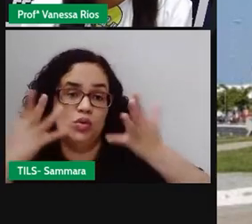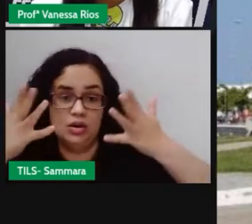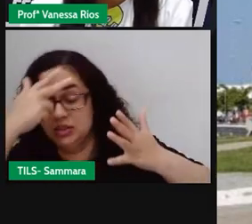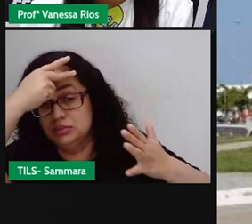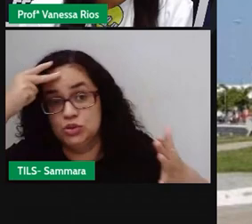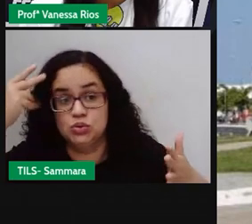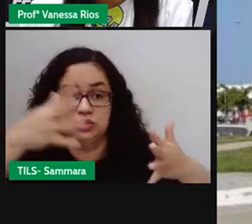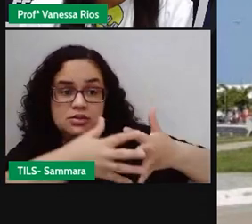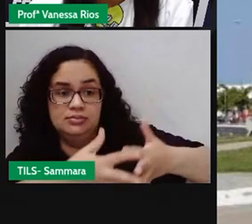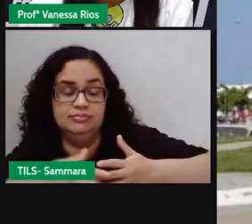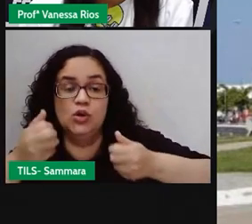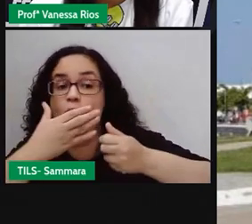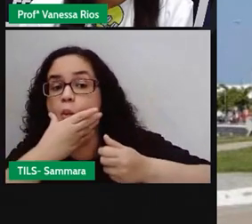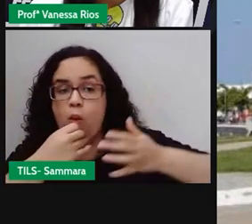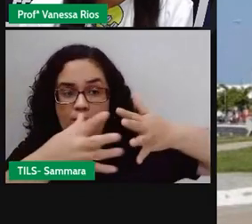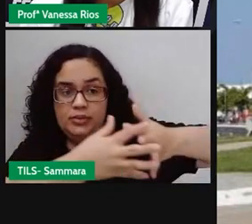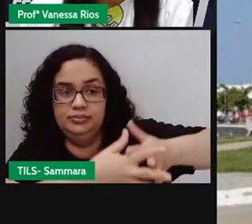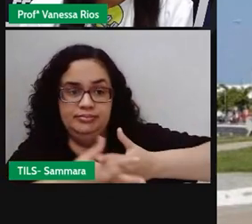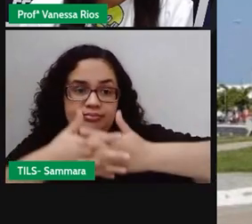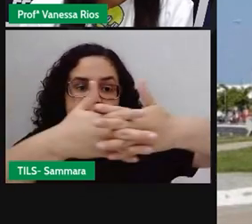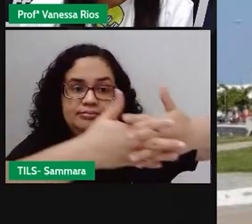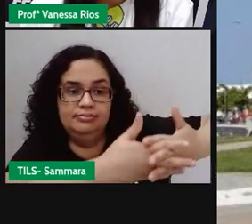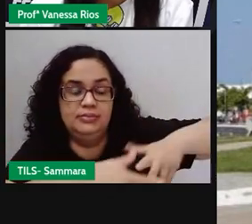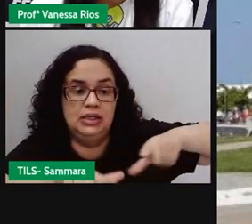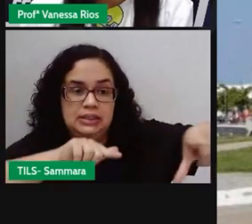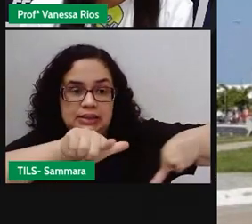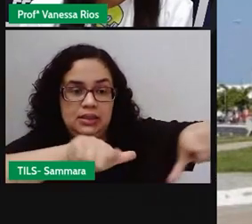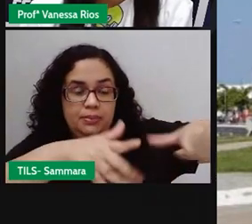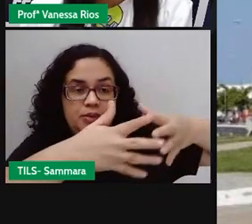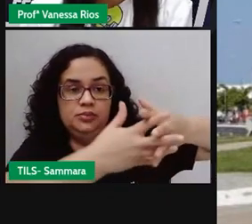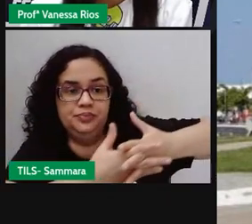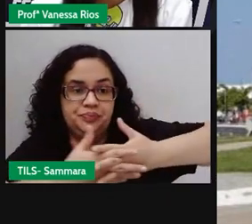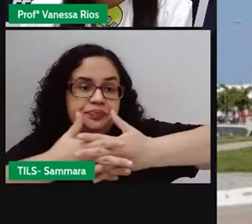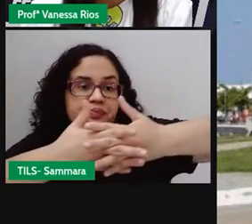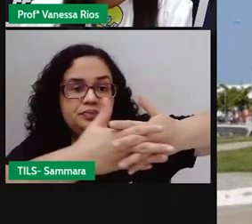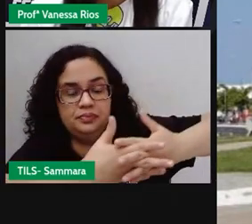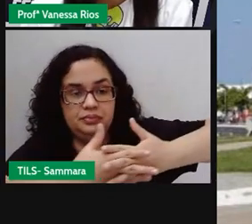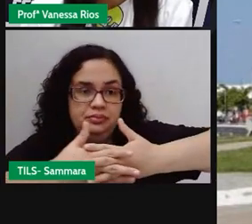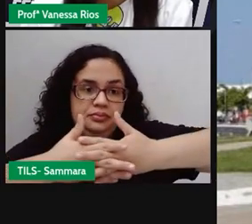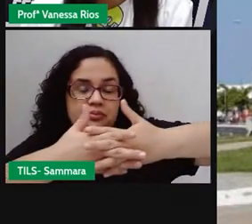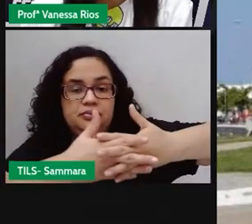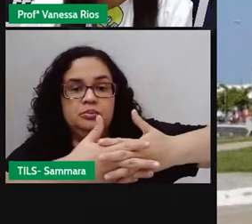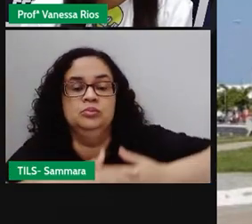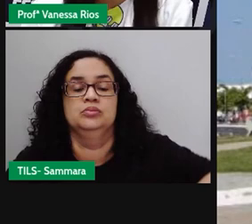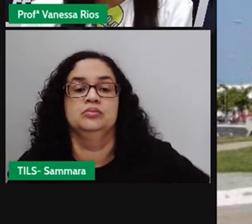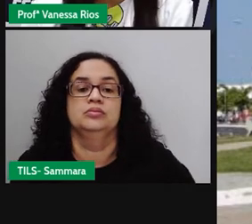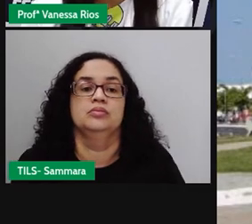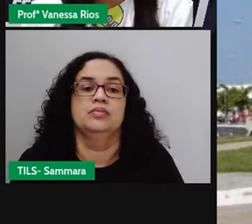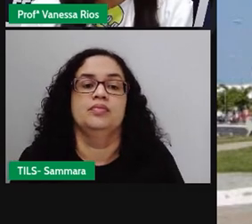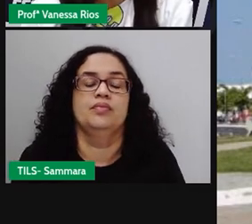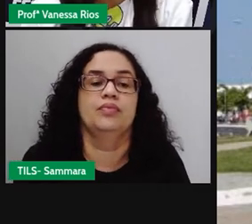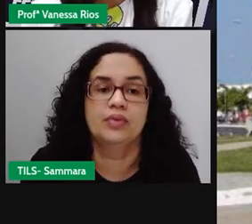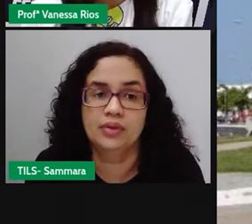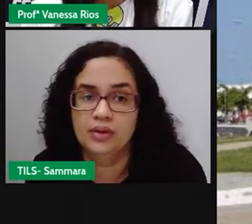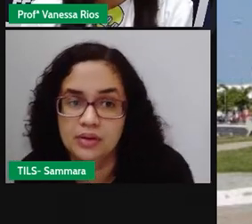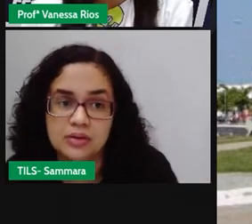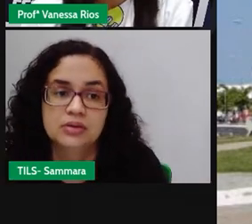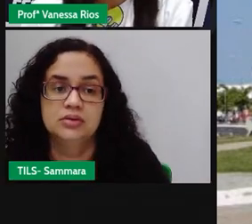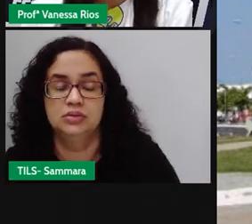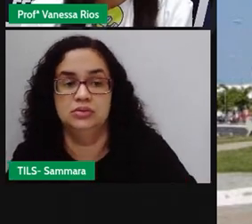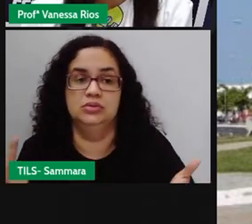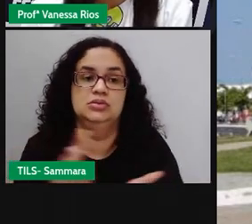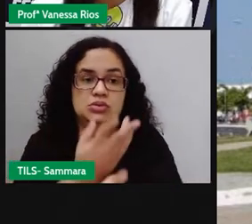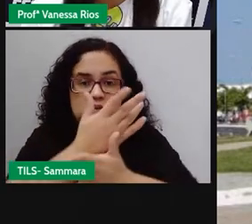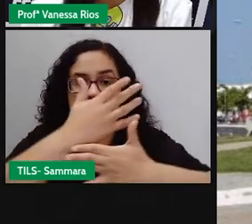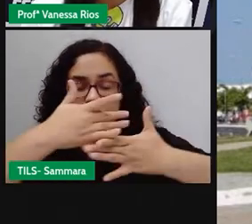homenagear esses trabalhadores, né, que fazem parte aí das ações que acontecem na cidade,